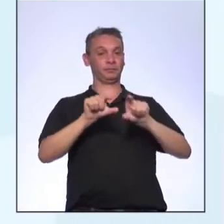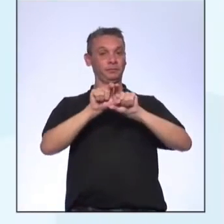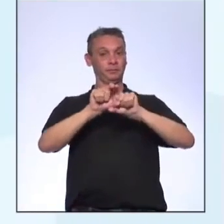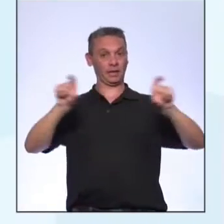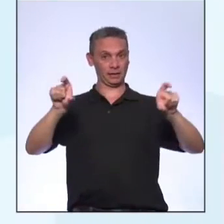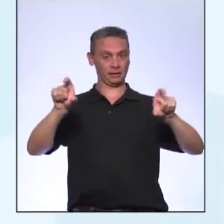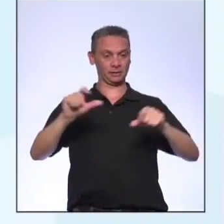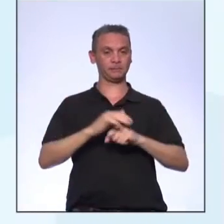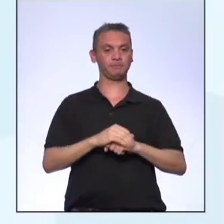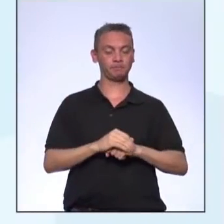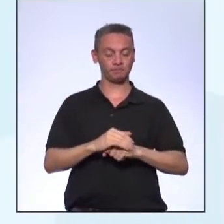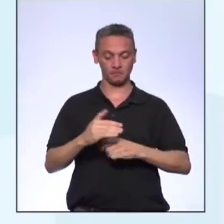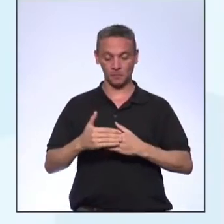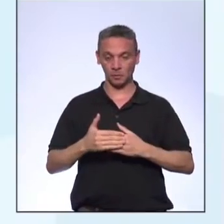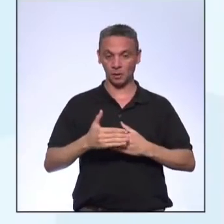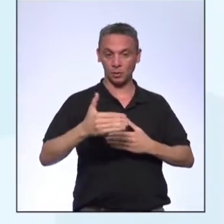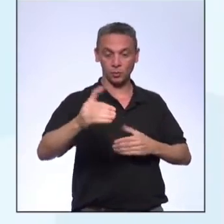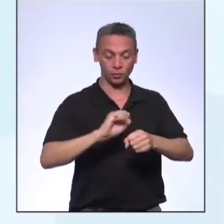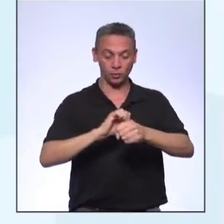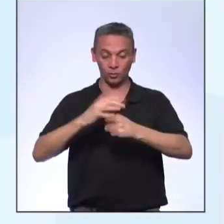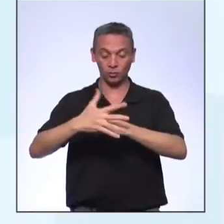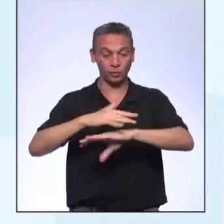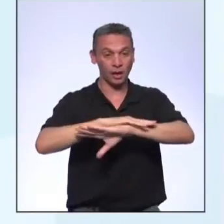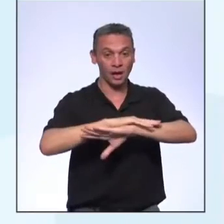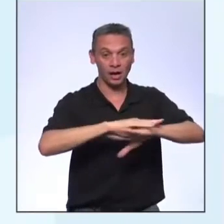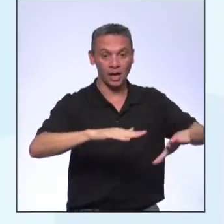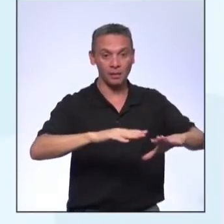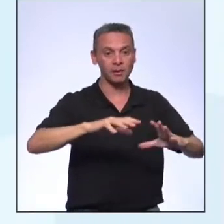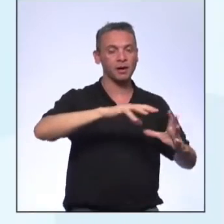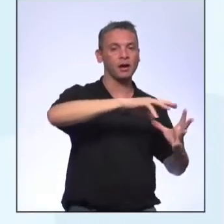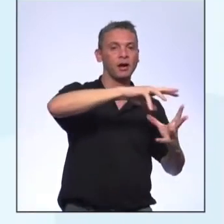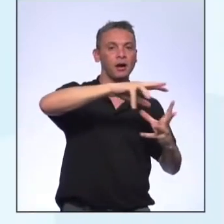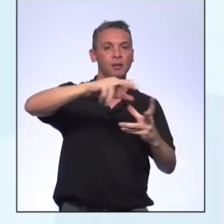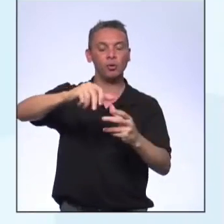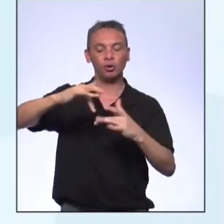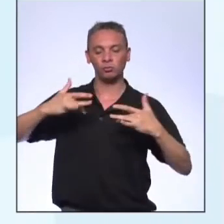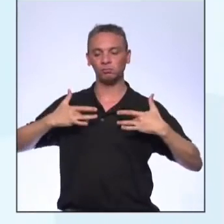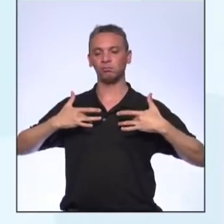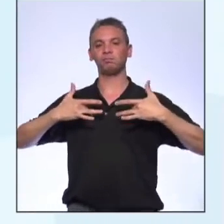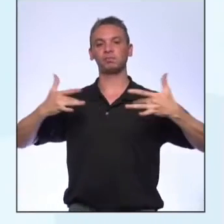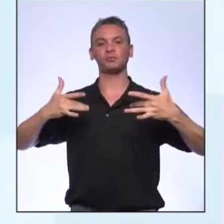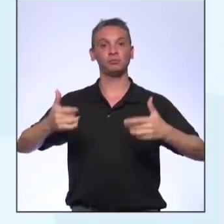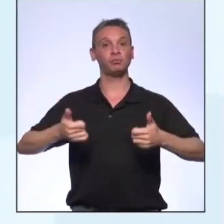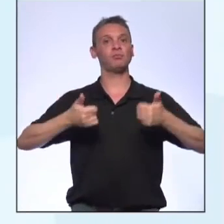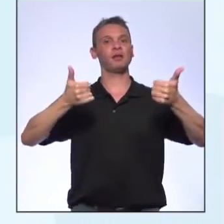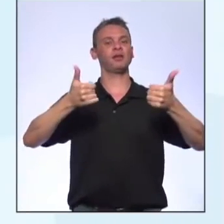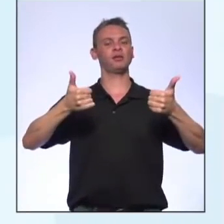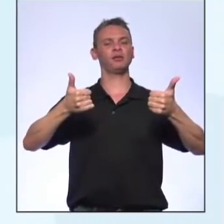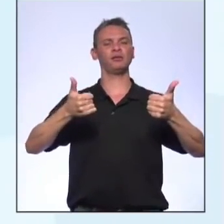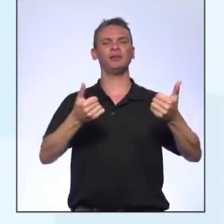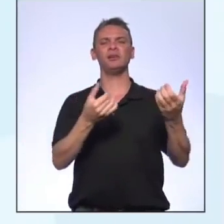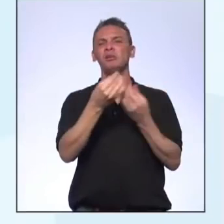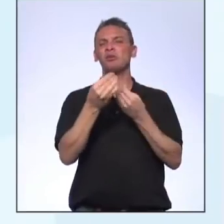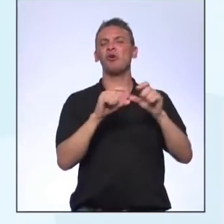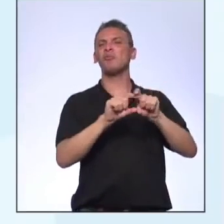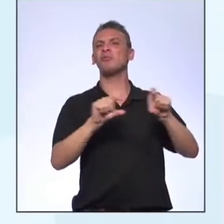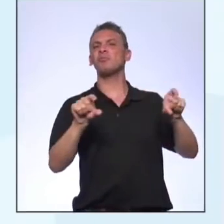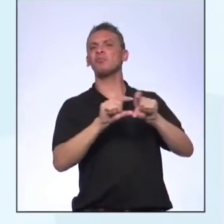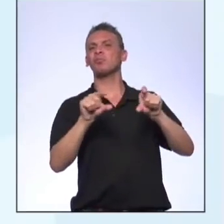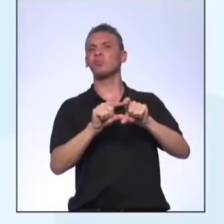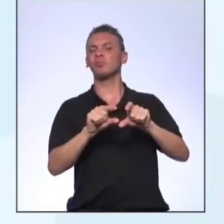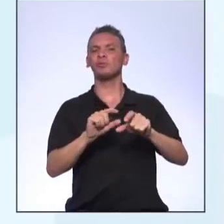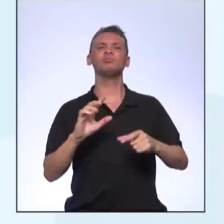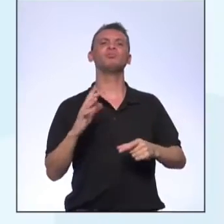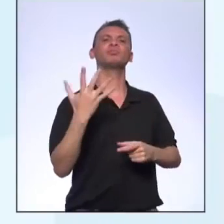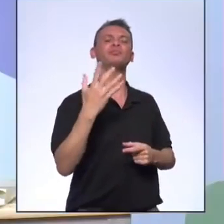tese. Pós-pandemia, teremos um mundo mais solidário. Que argumentos de causa e efeito eu posso usar para defender